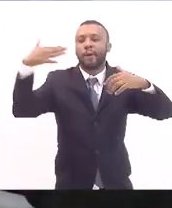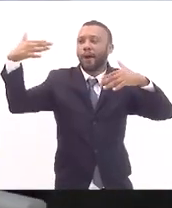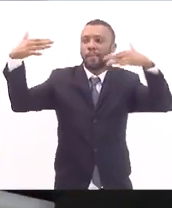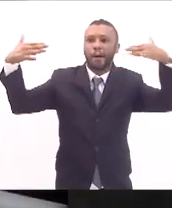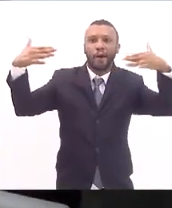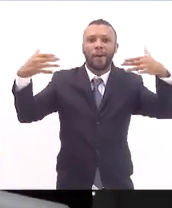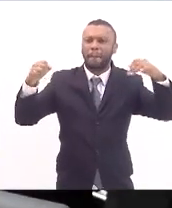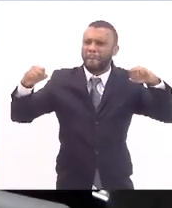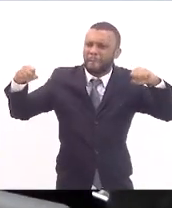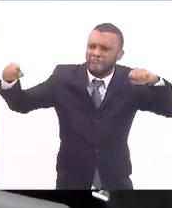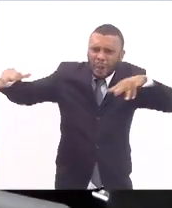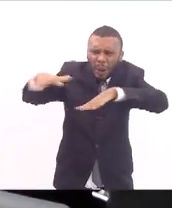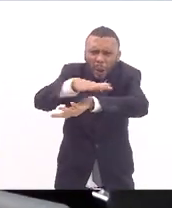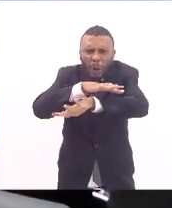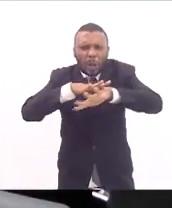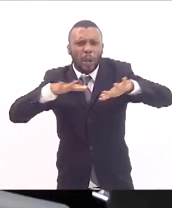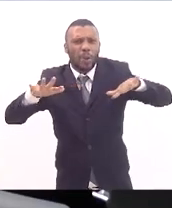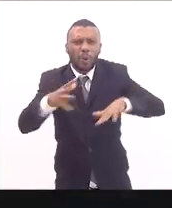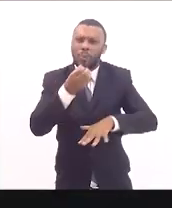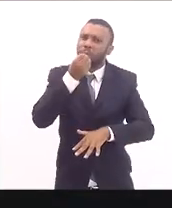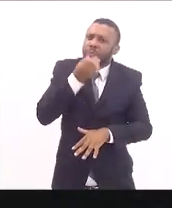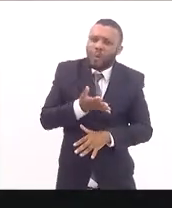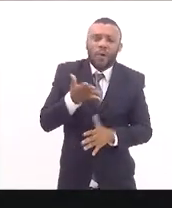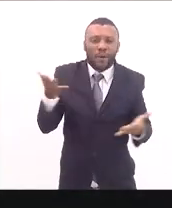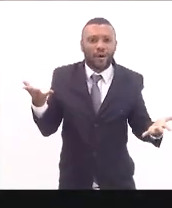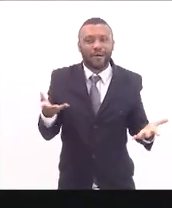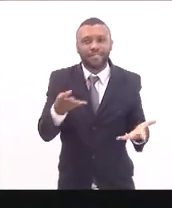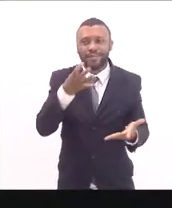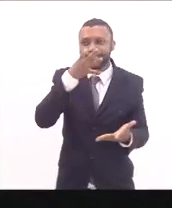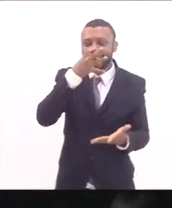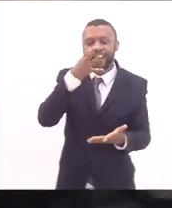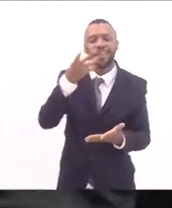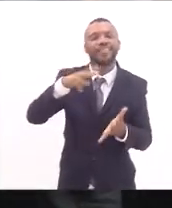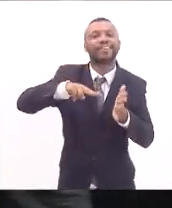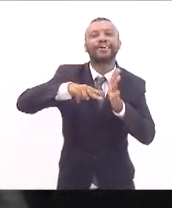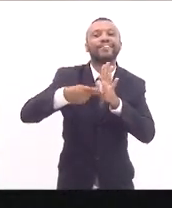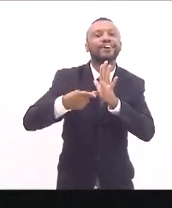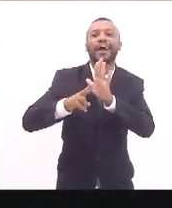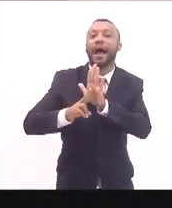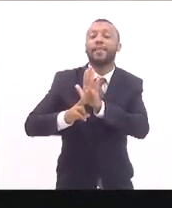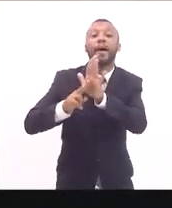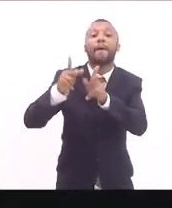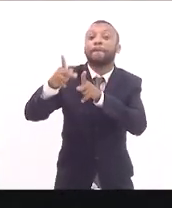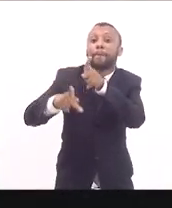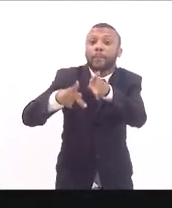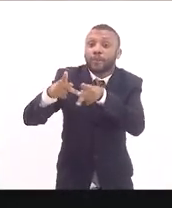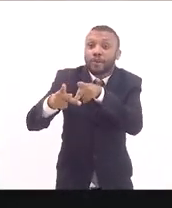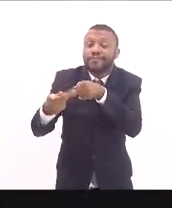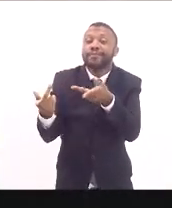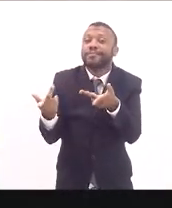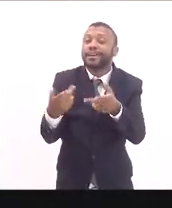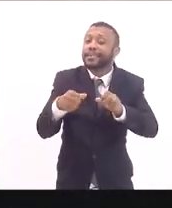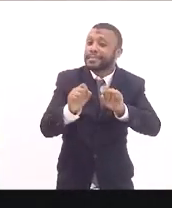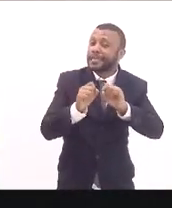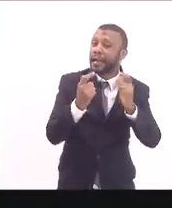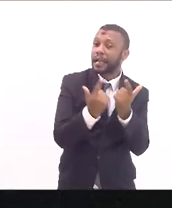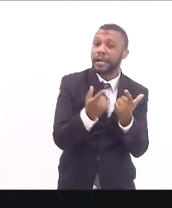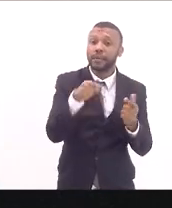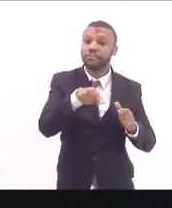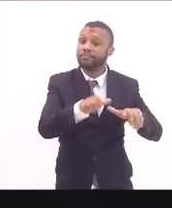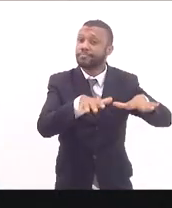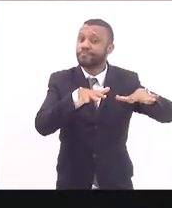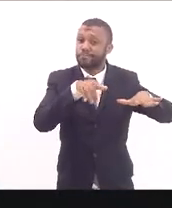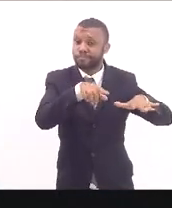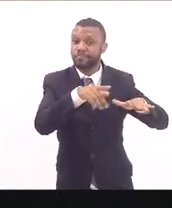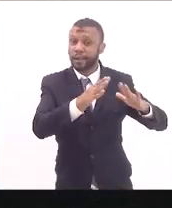ver essas Galerias lotadas né é a representação do Povo na casa do Povo eu quero